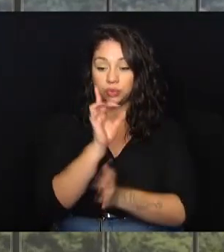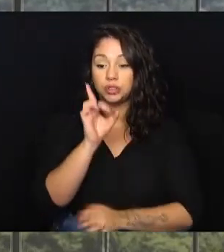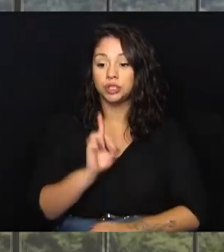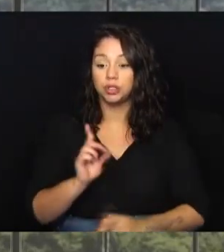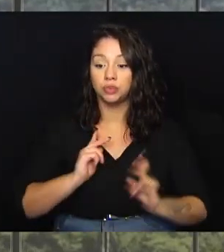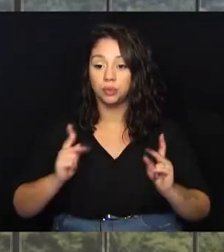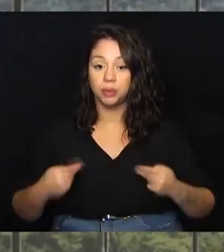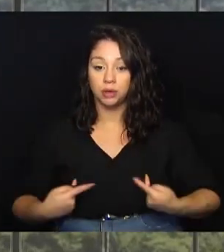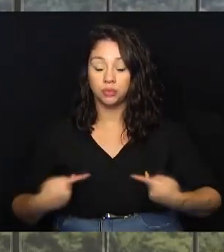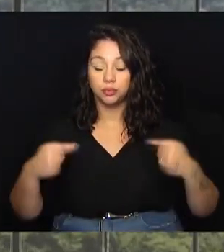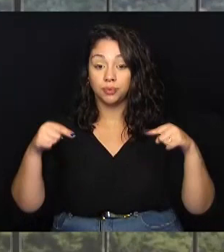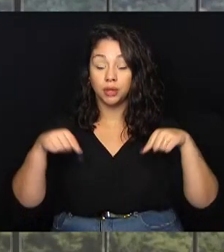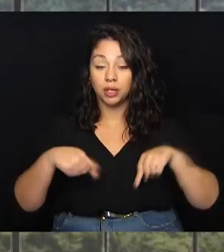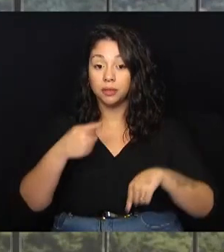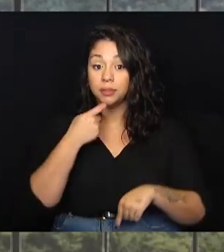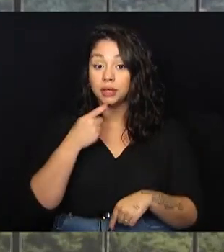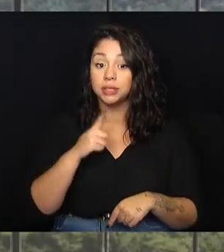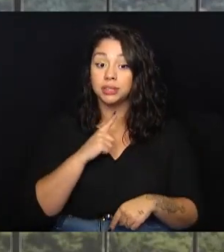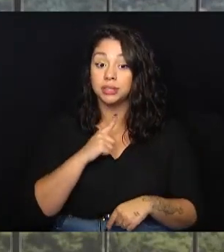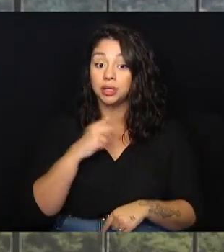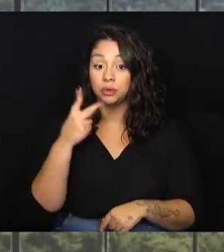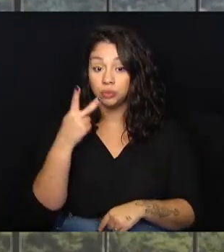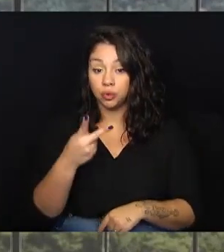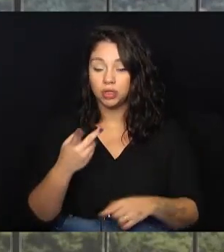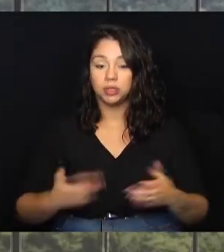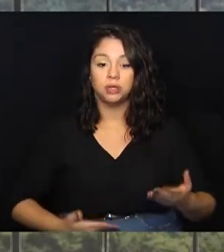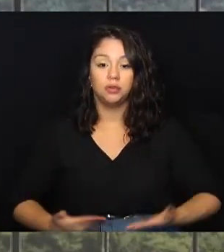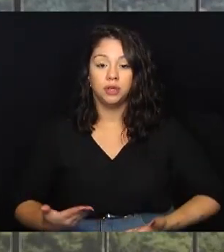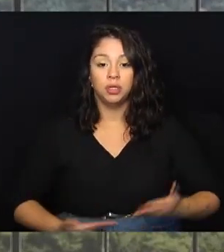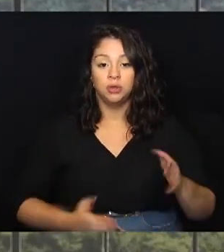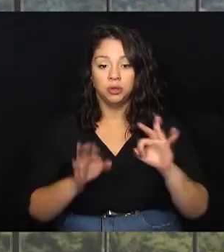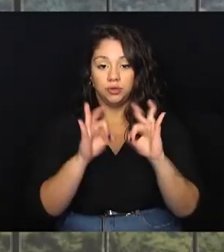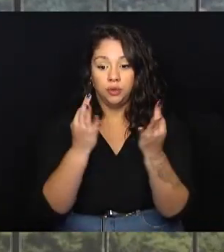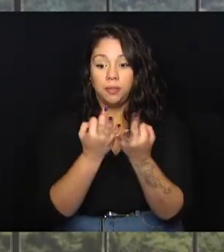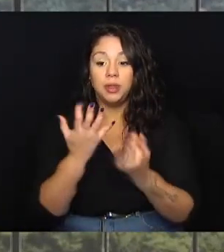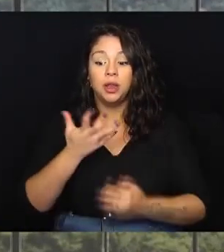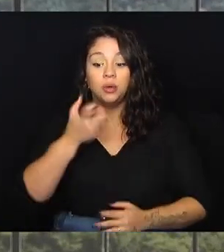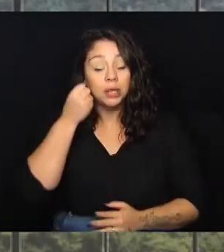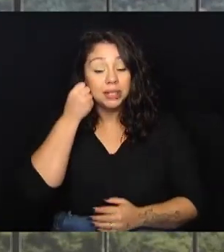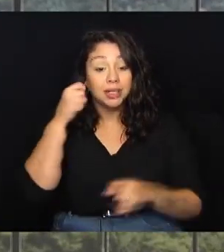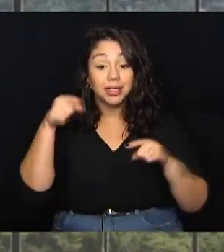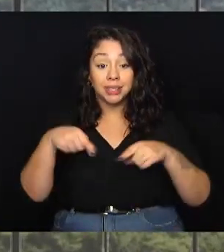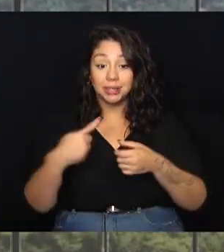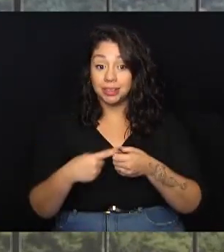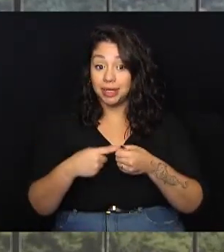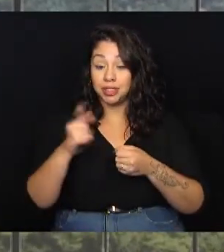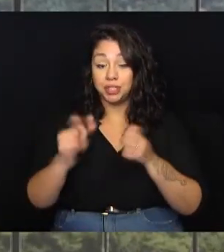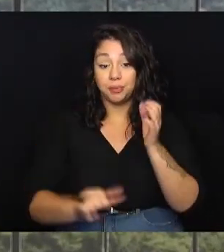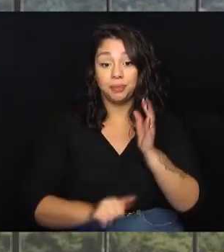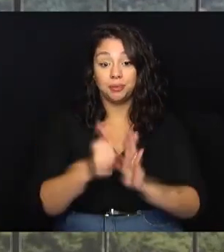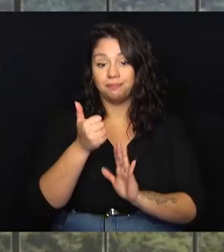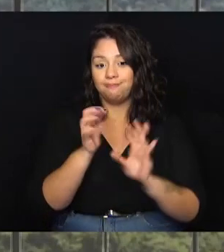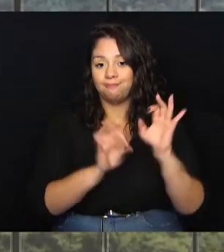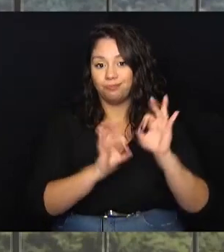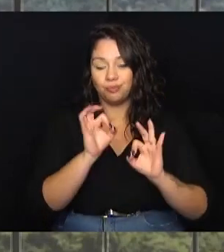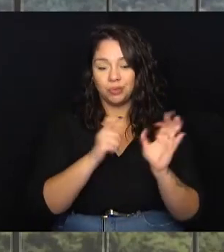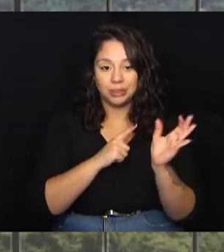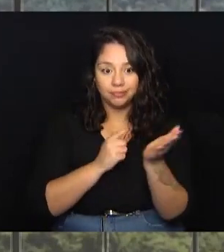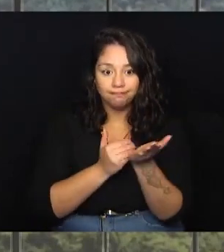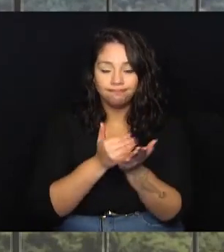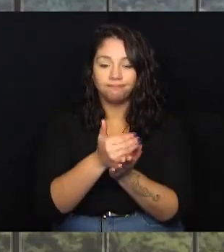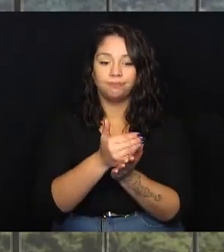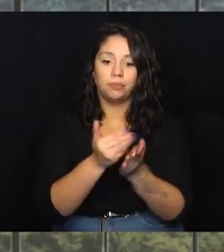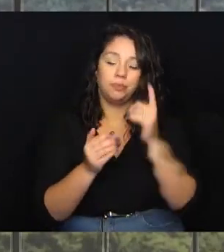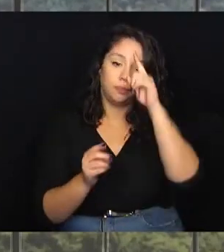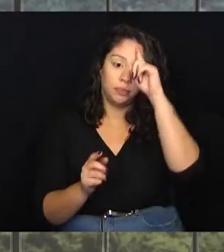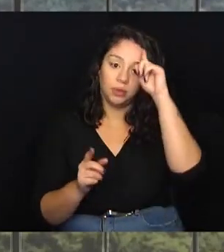existem 2 serviços de família acolhedora. E a cidade é uma das precursoras do programa. Tanto que este ano aconteceu mais